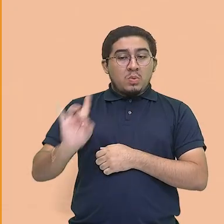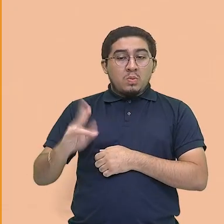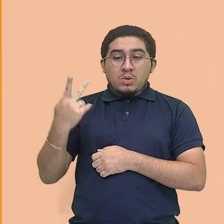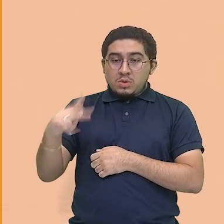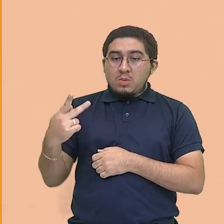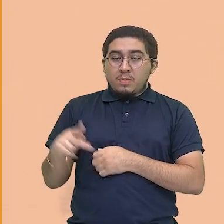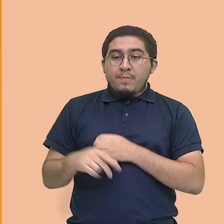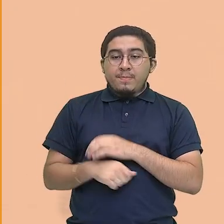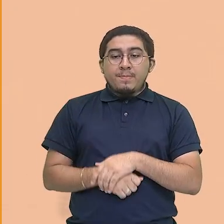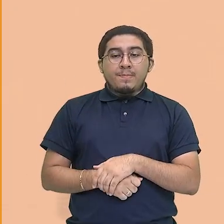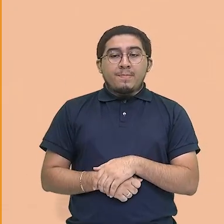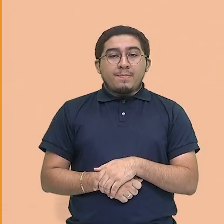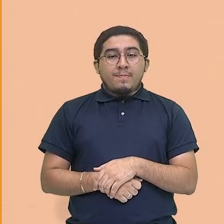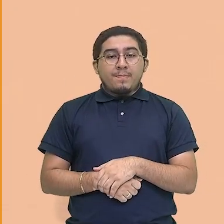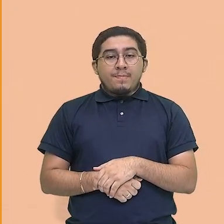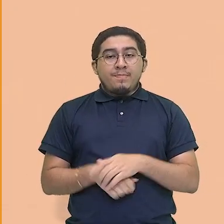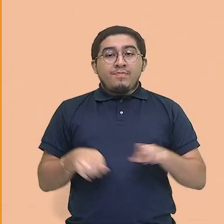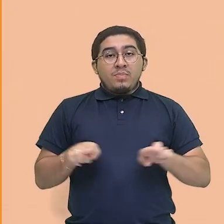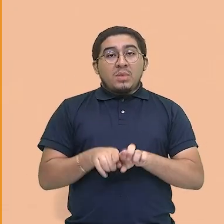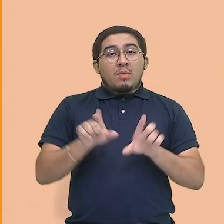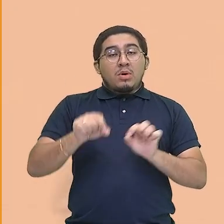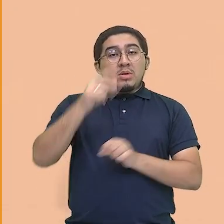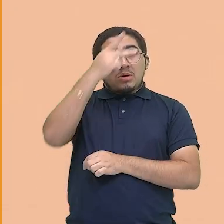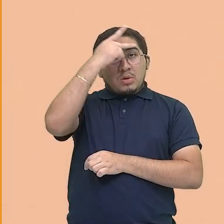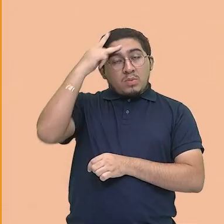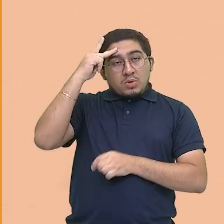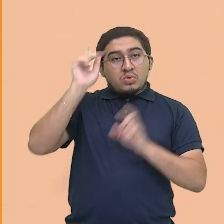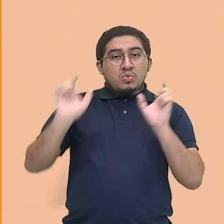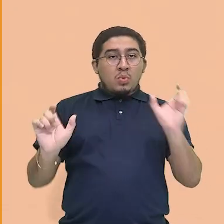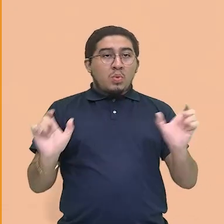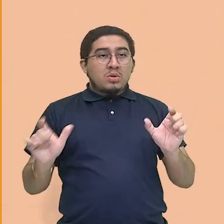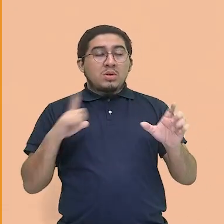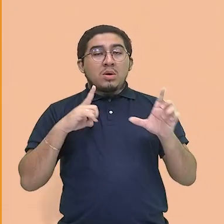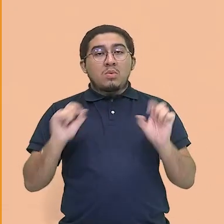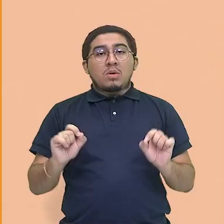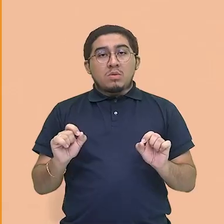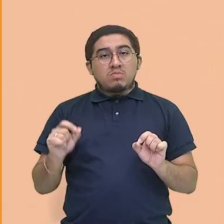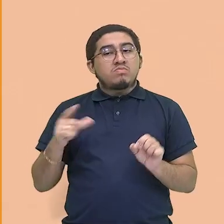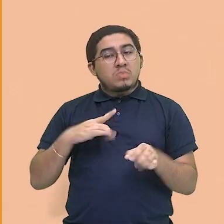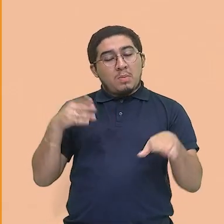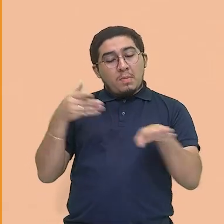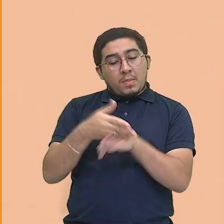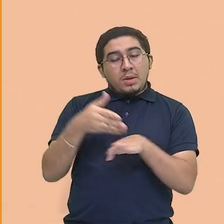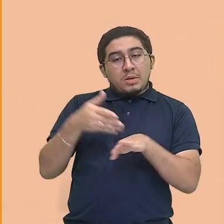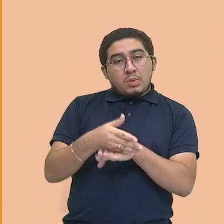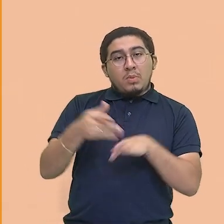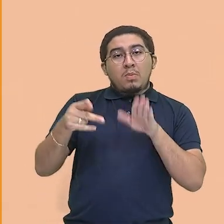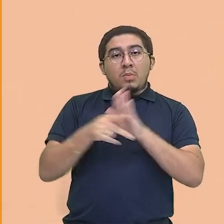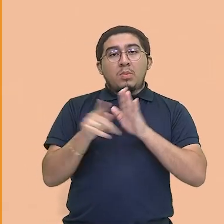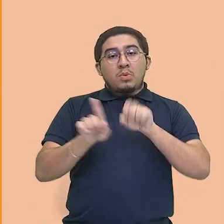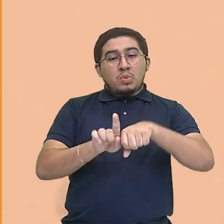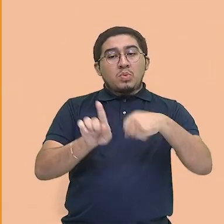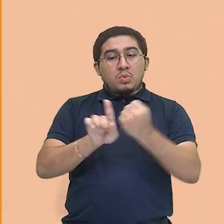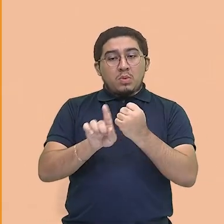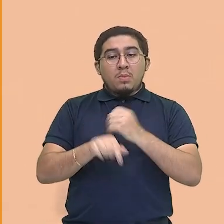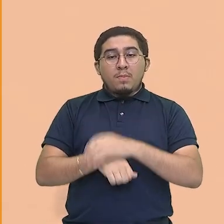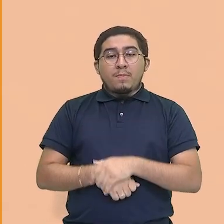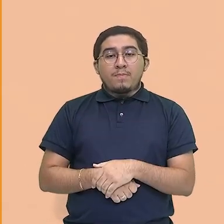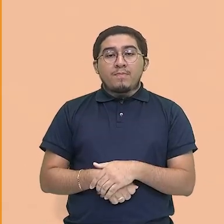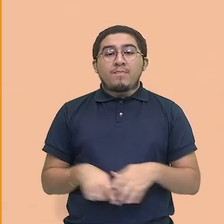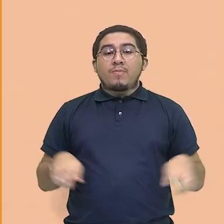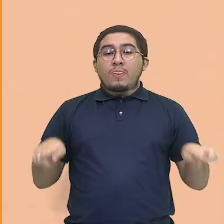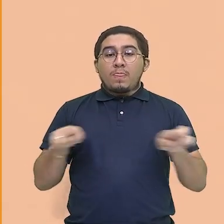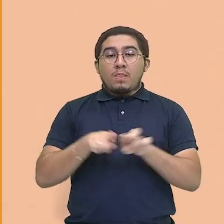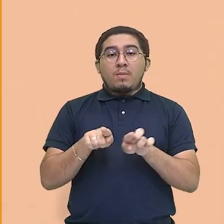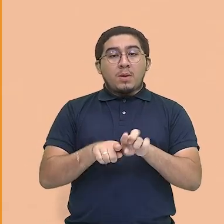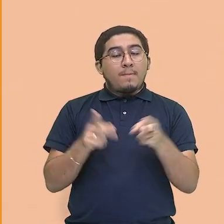um desses lugares, dessas pessoas que estão aí inseridas nesta sociedade.